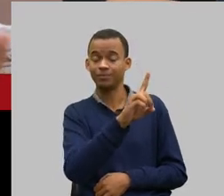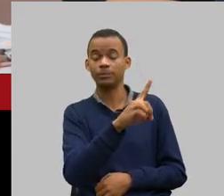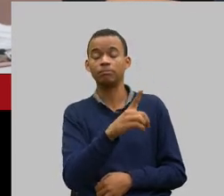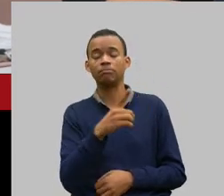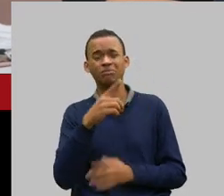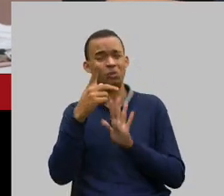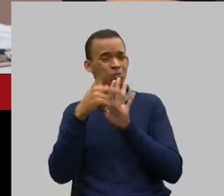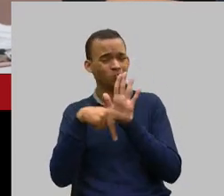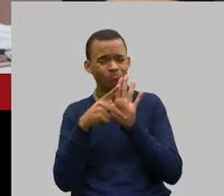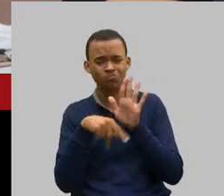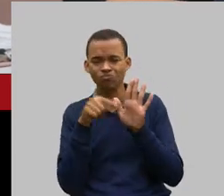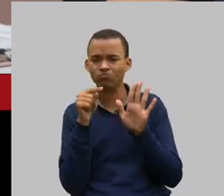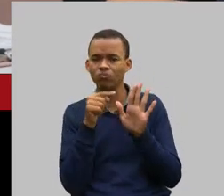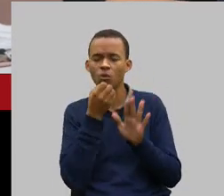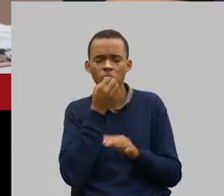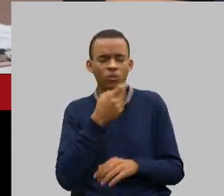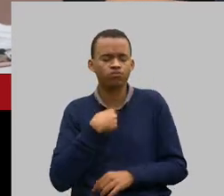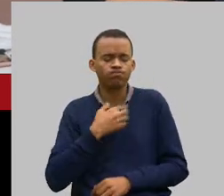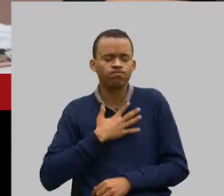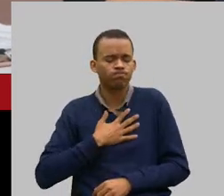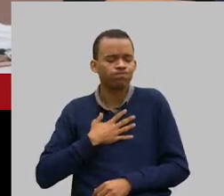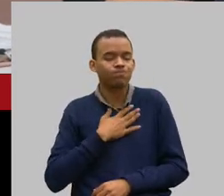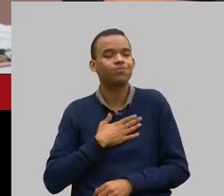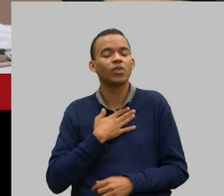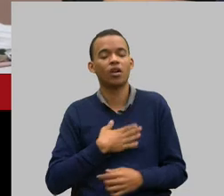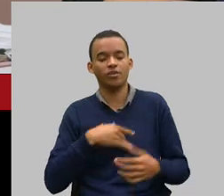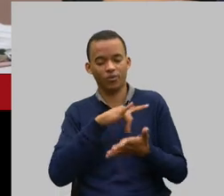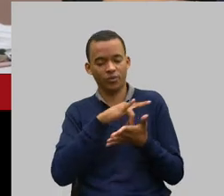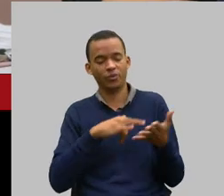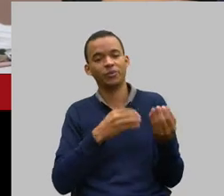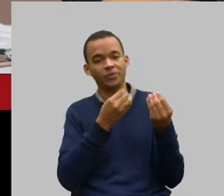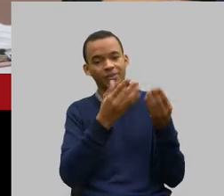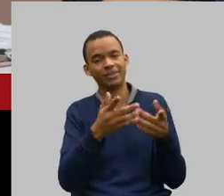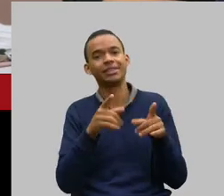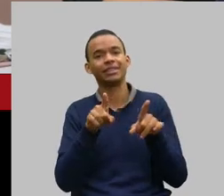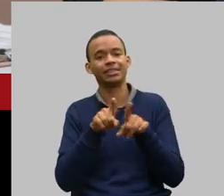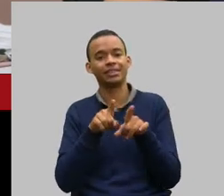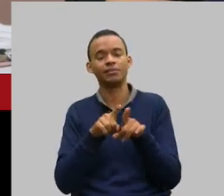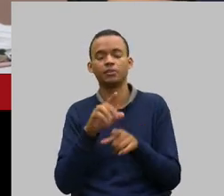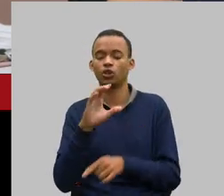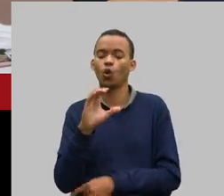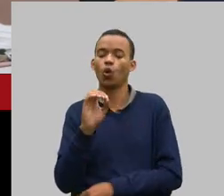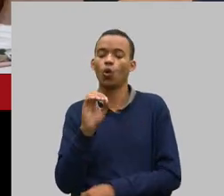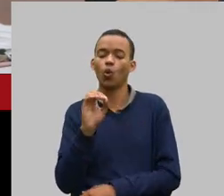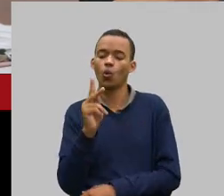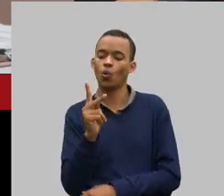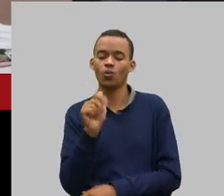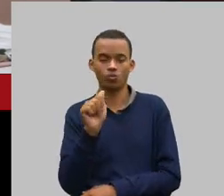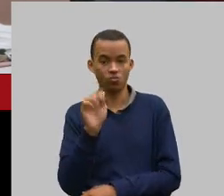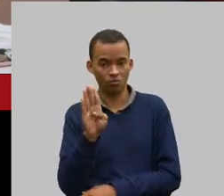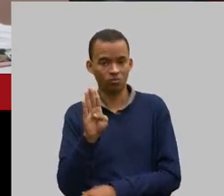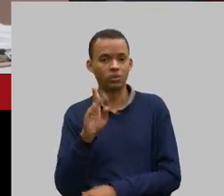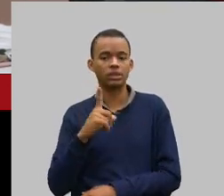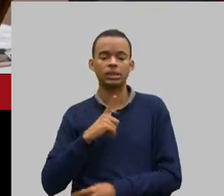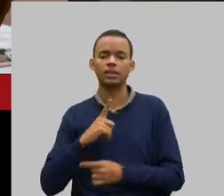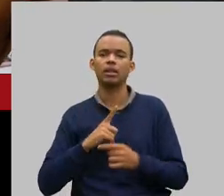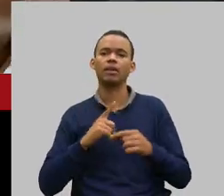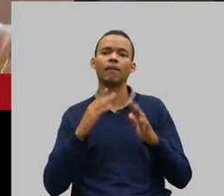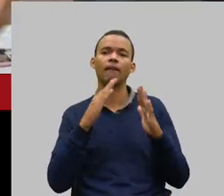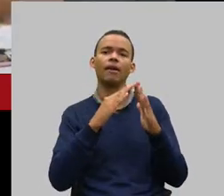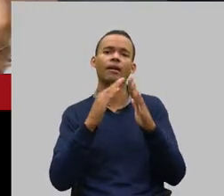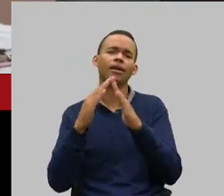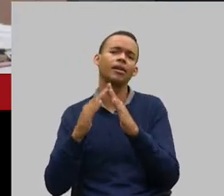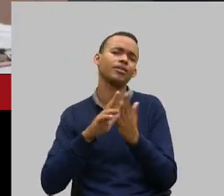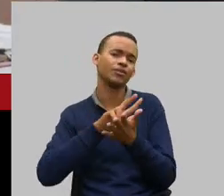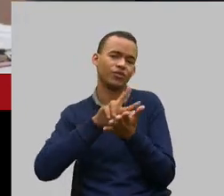dos primordiais e que tem o meu coração Cohab também a minha região uma região que tem diversas casas de Coab e que ao